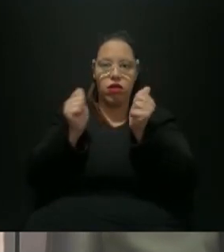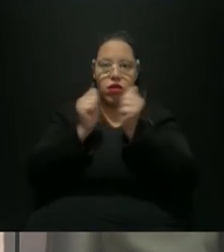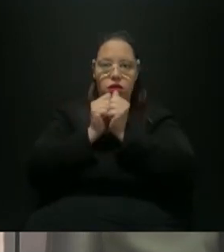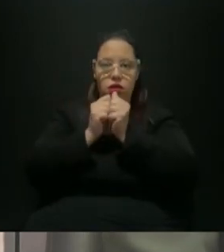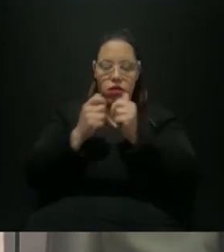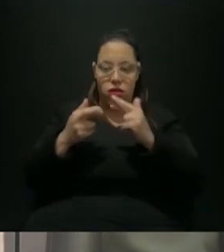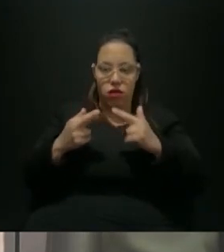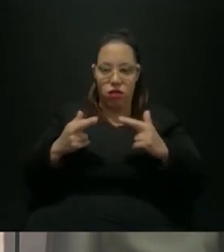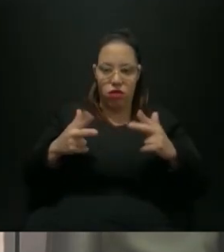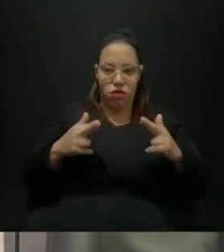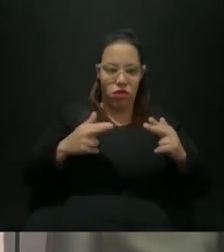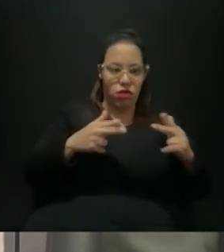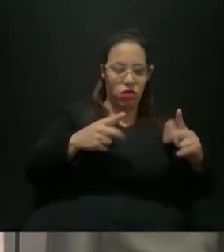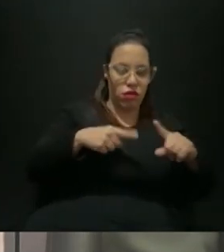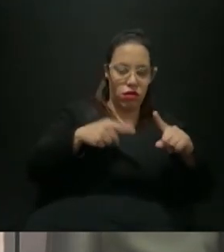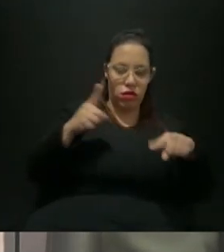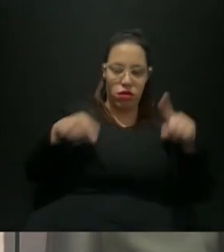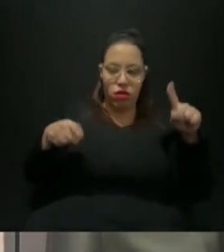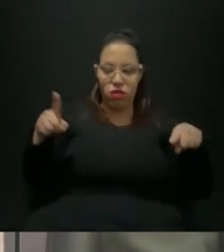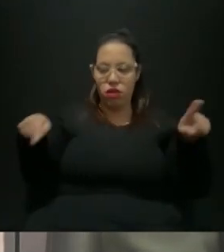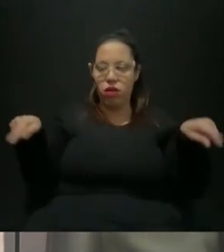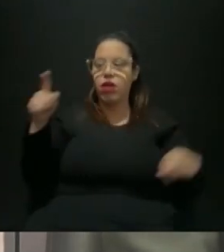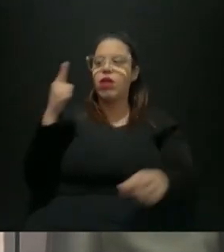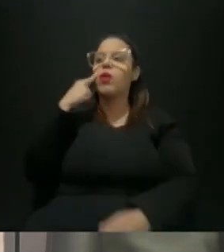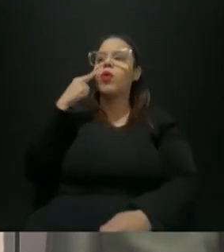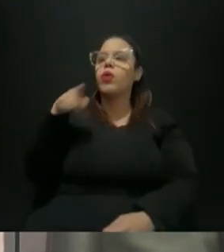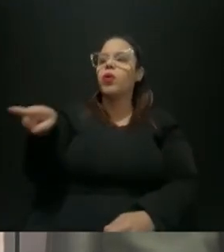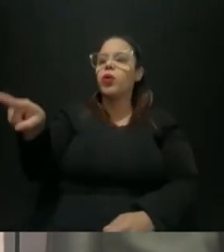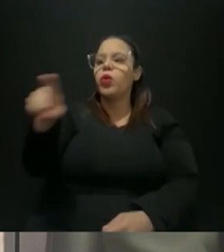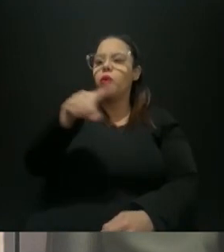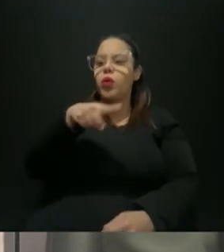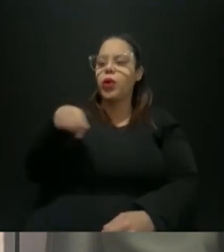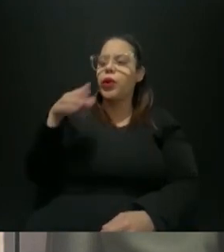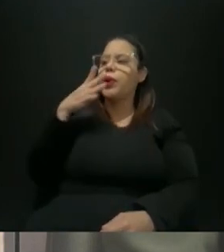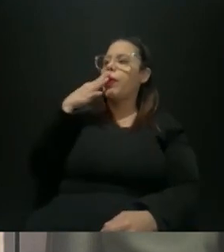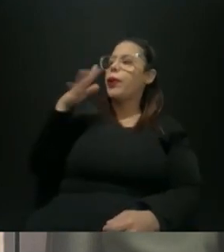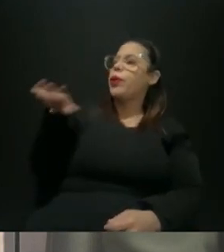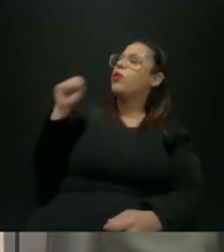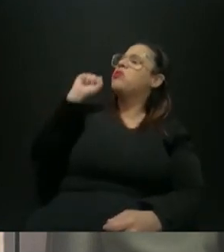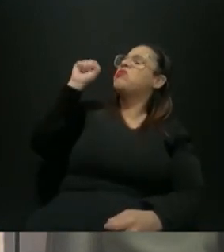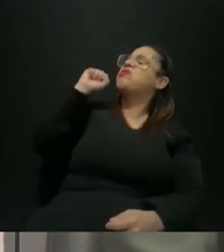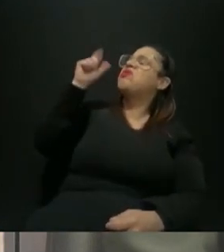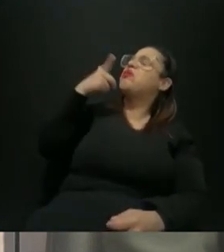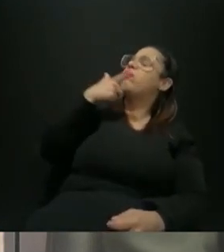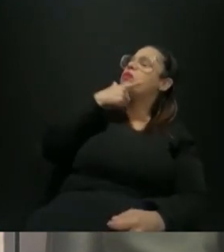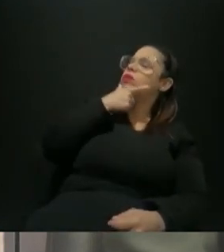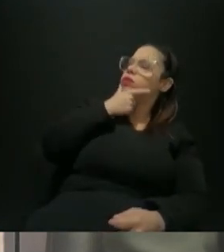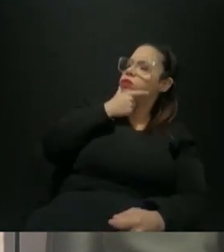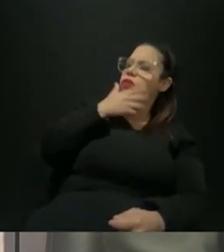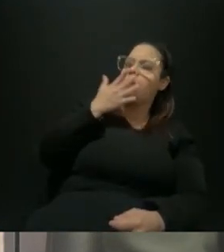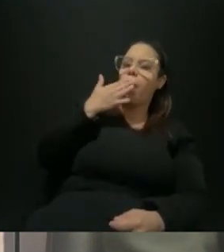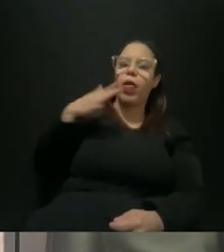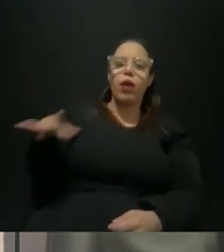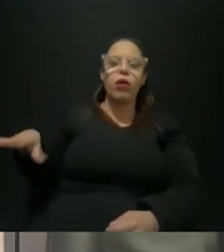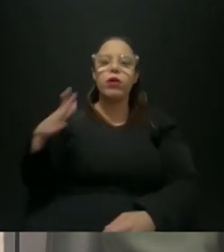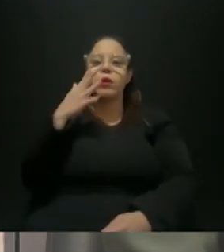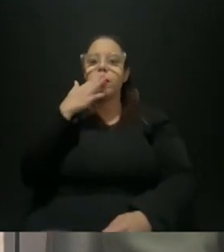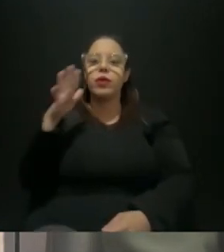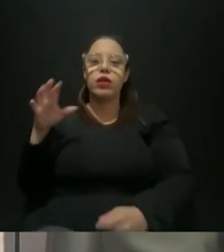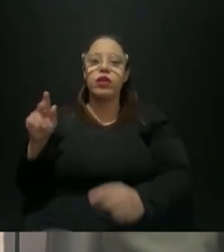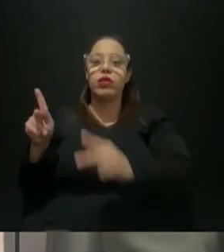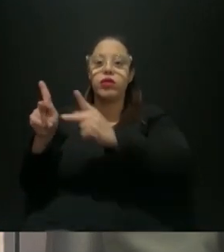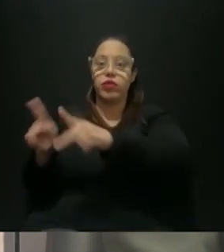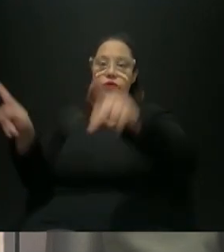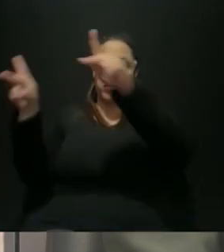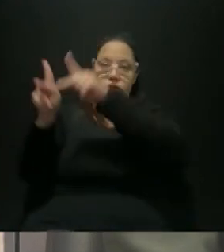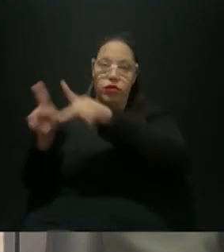que a gente vai poder olhar para essa criança. O que ela está dizendo? Quando uma criança pede um shopping center em vez de um lugar para